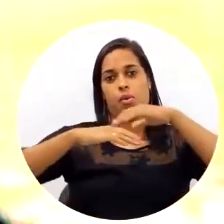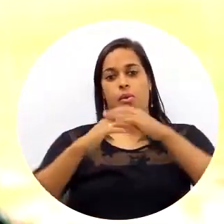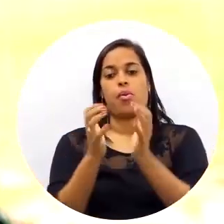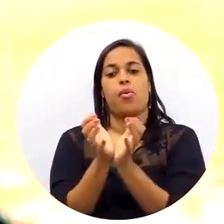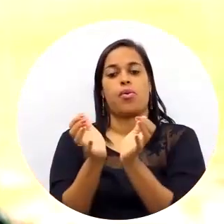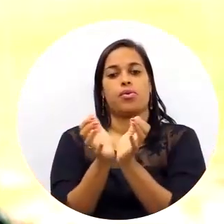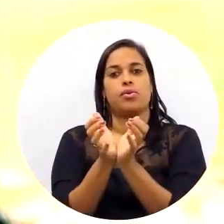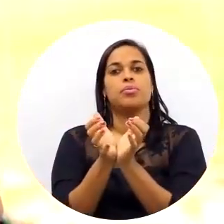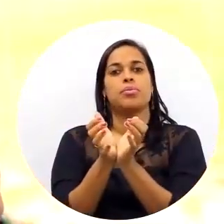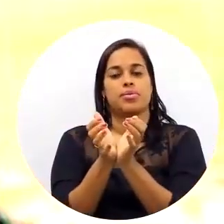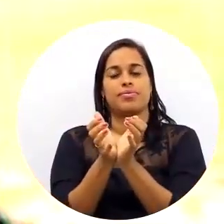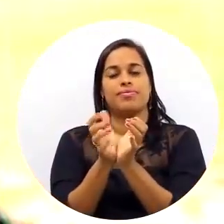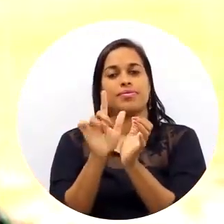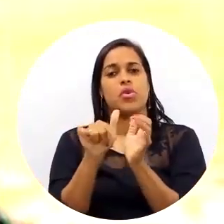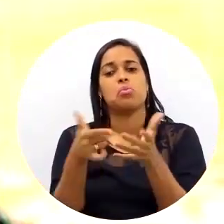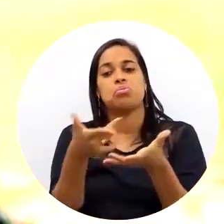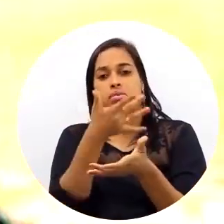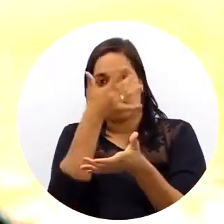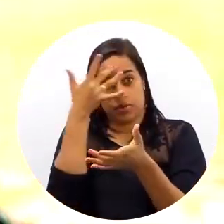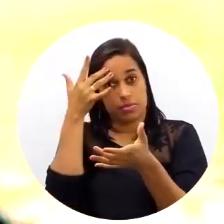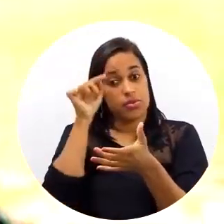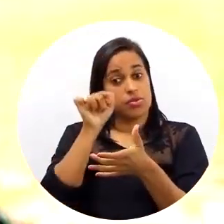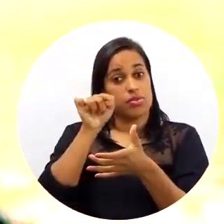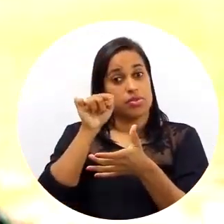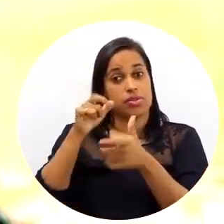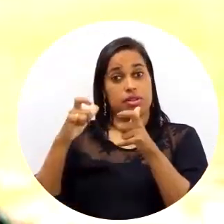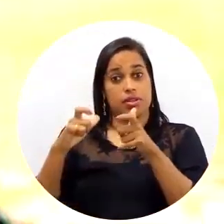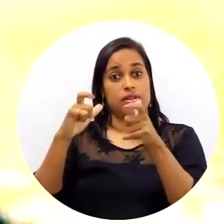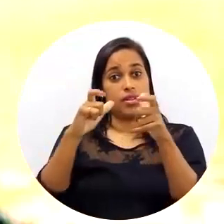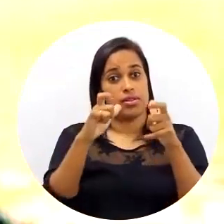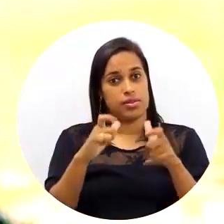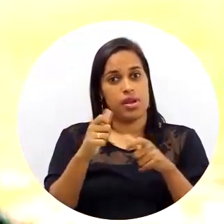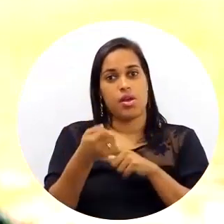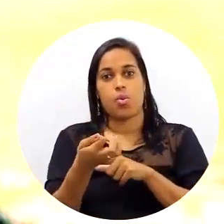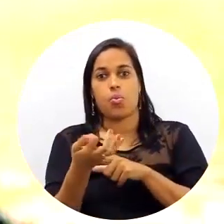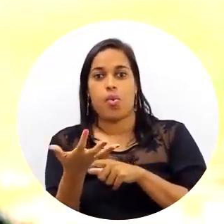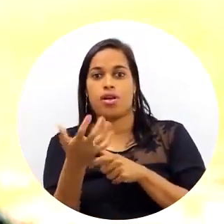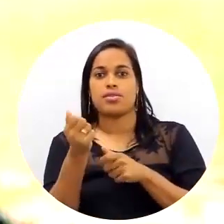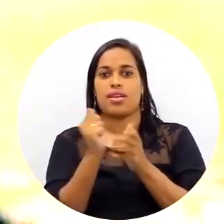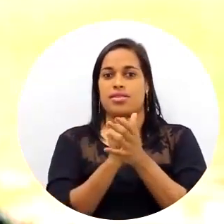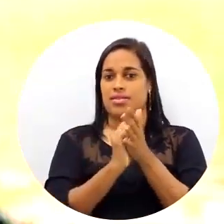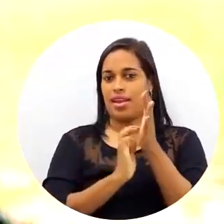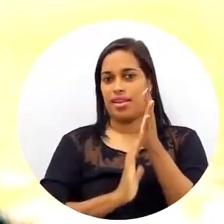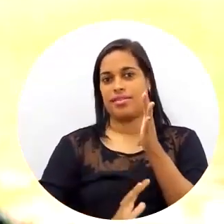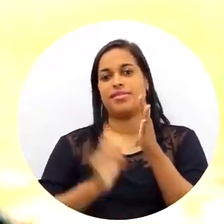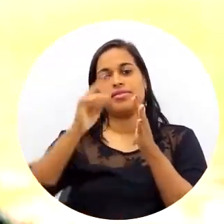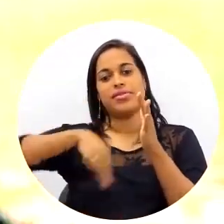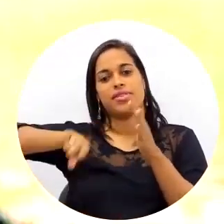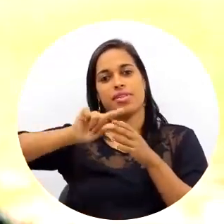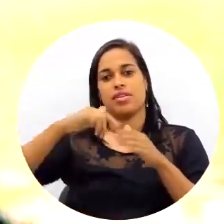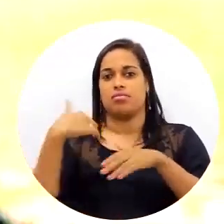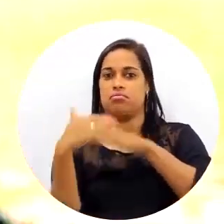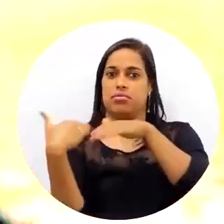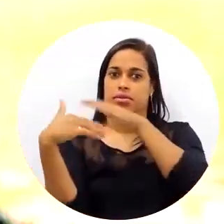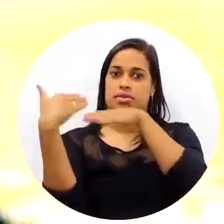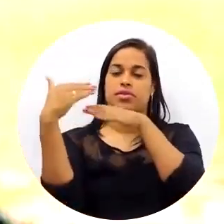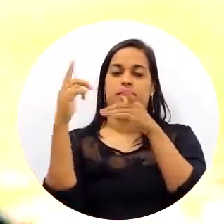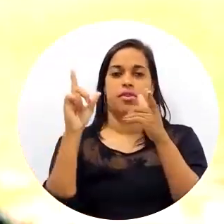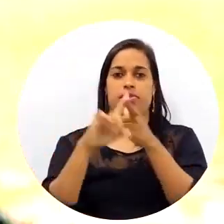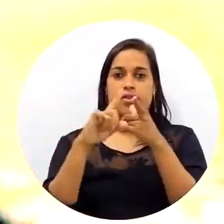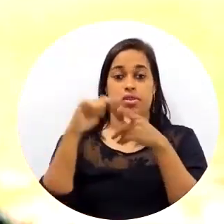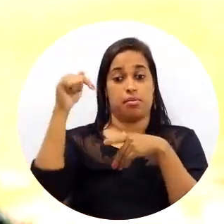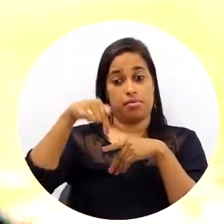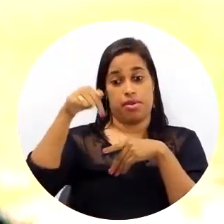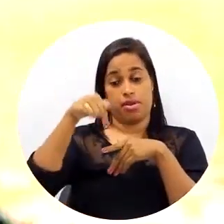grupo de usuários. Quem são as pessoas que estarão naquele ambiente e quais as atividades que elas irão desenvolver